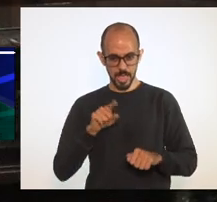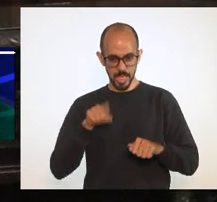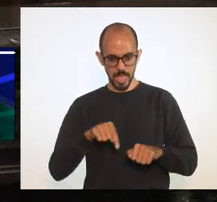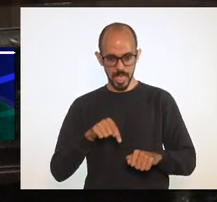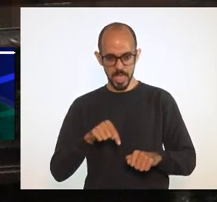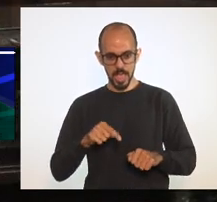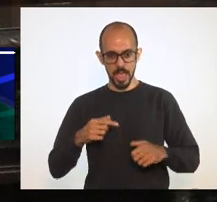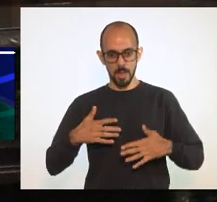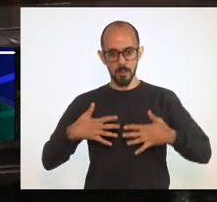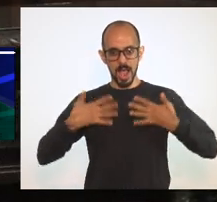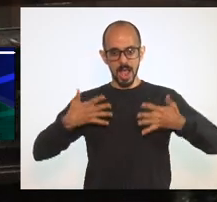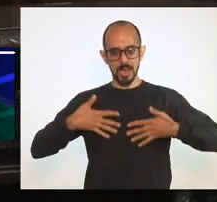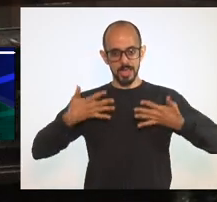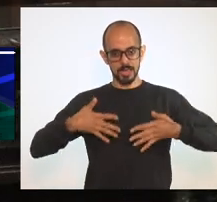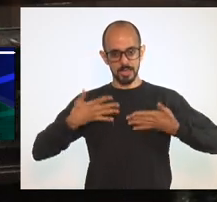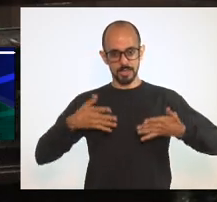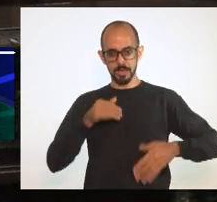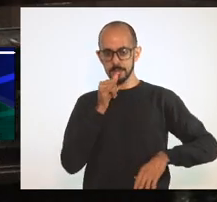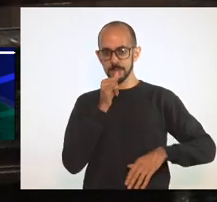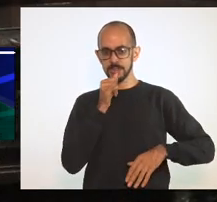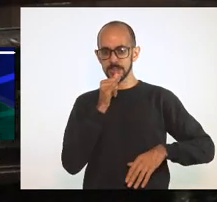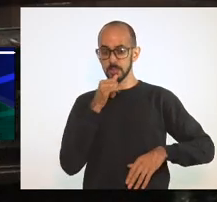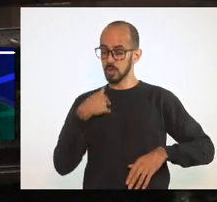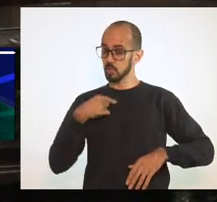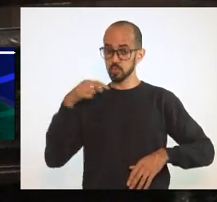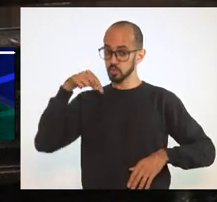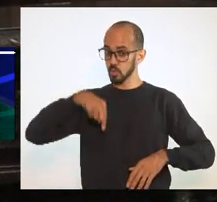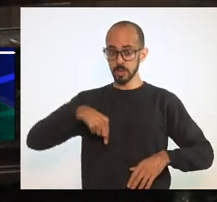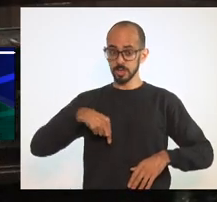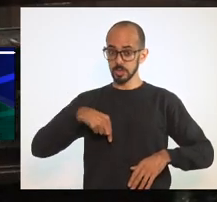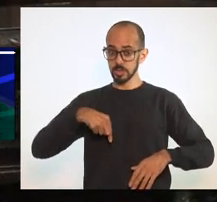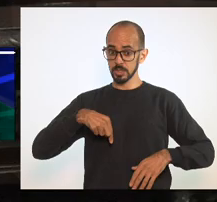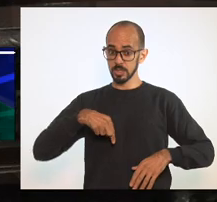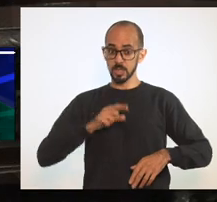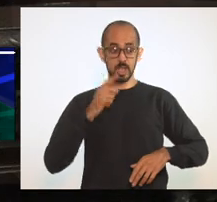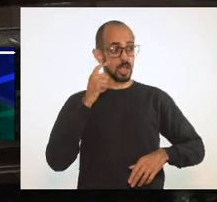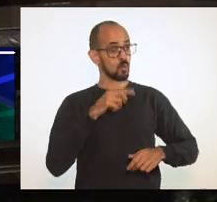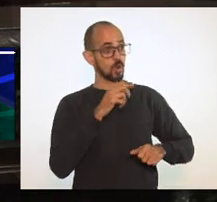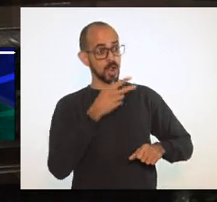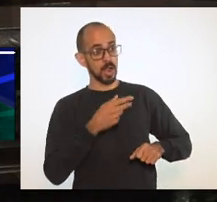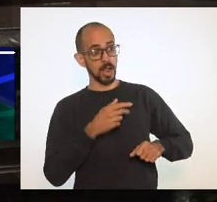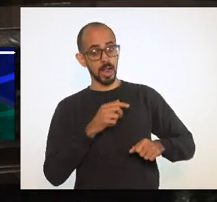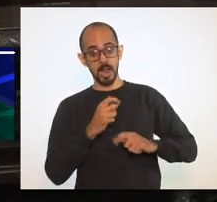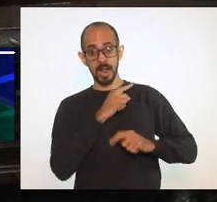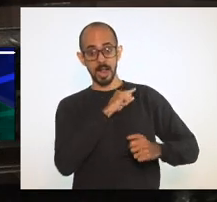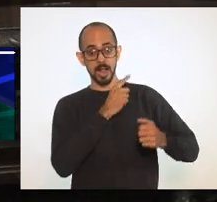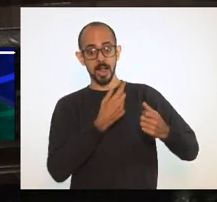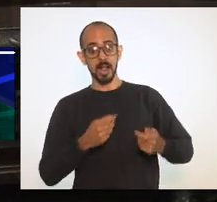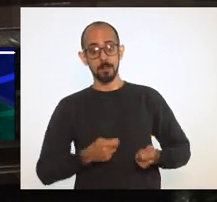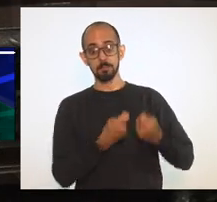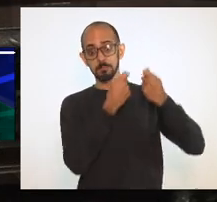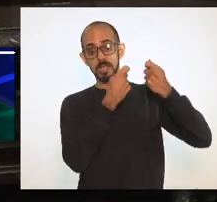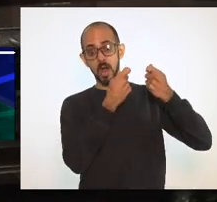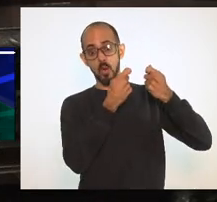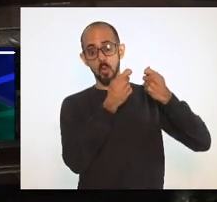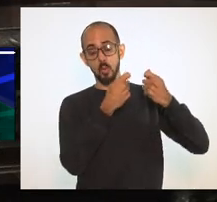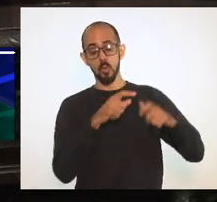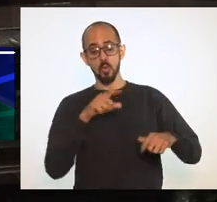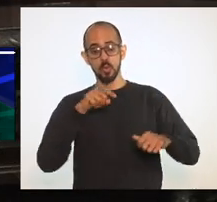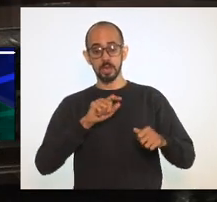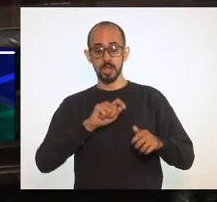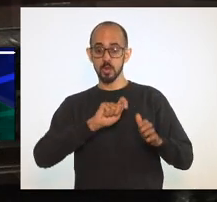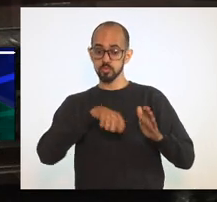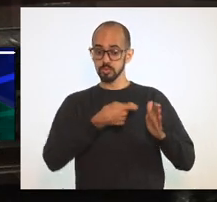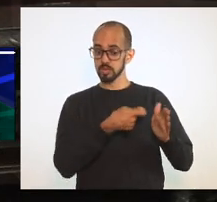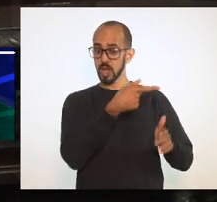de dizer quem não é daqui, eu sou deputado com o Bebeto, um campeão do Tetra, um símbolo do nosso esporte,